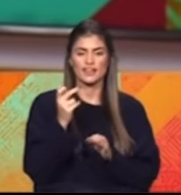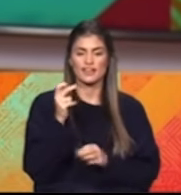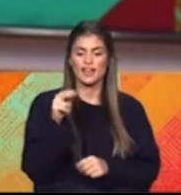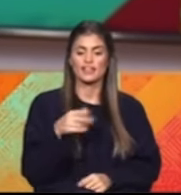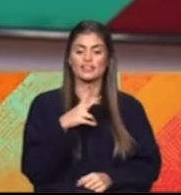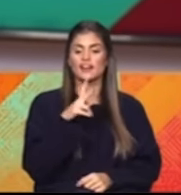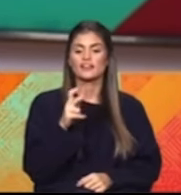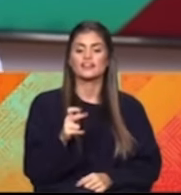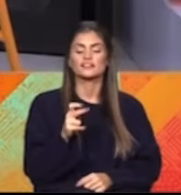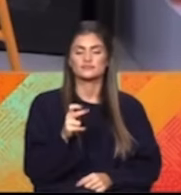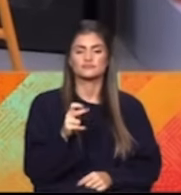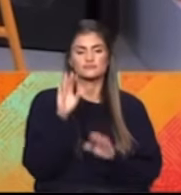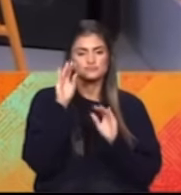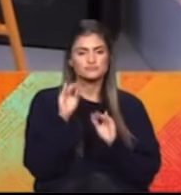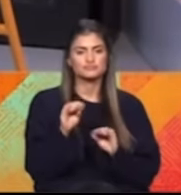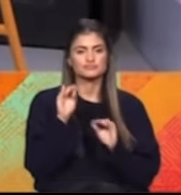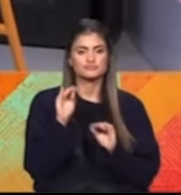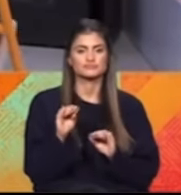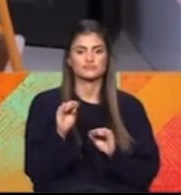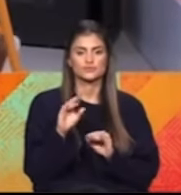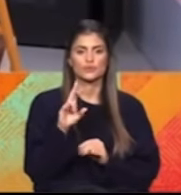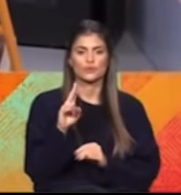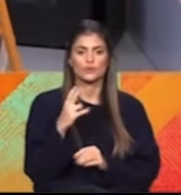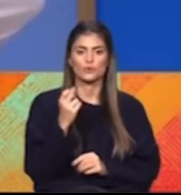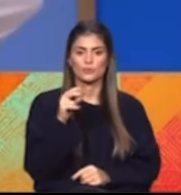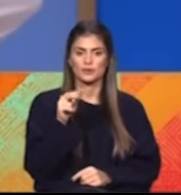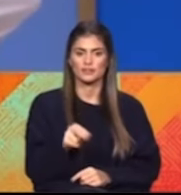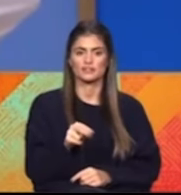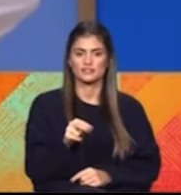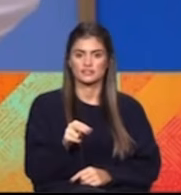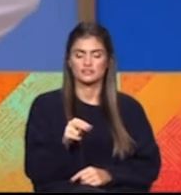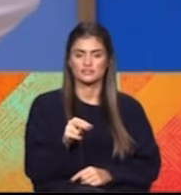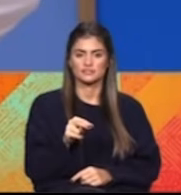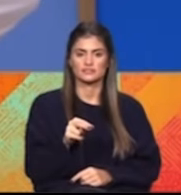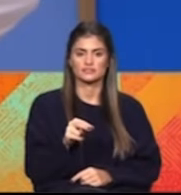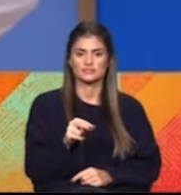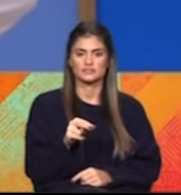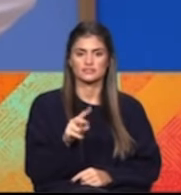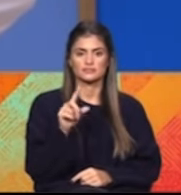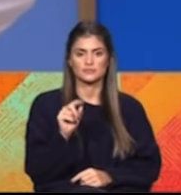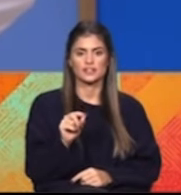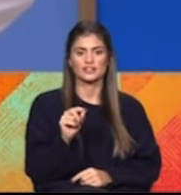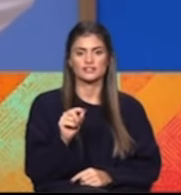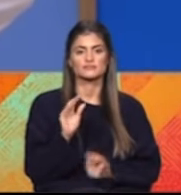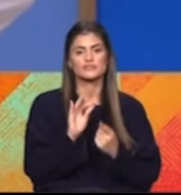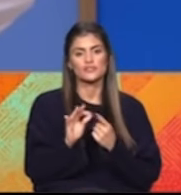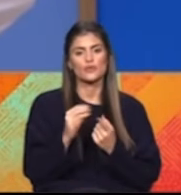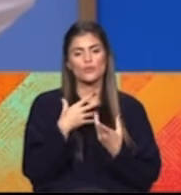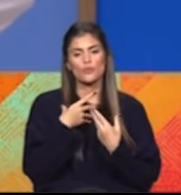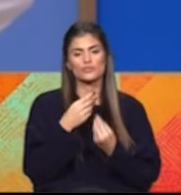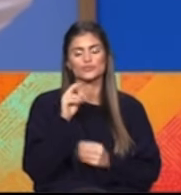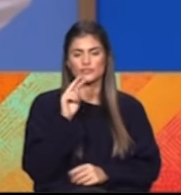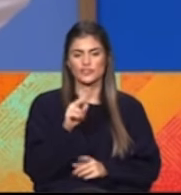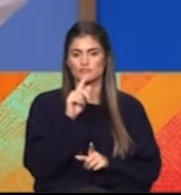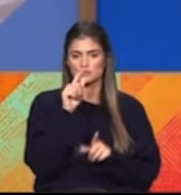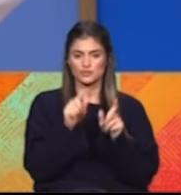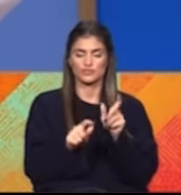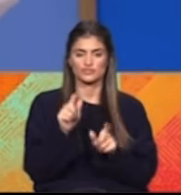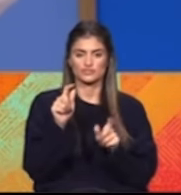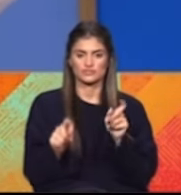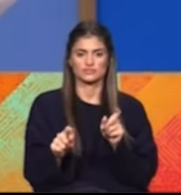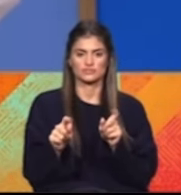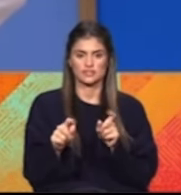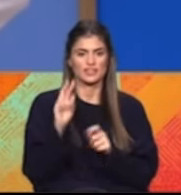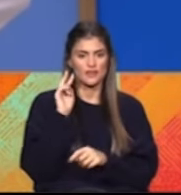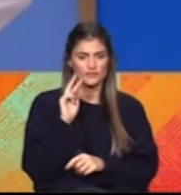para quem ensina o Ruben, é muito particular também ter este gosto de ver as pessoas a apreciar o